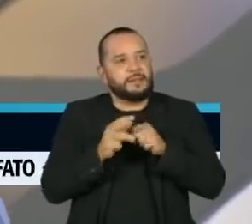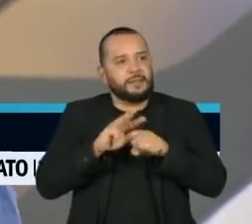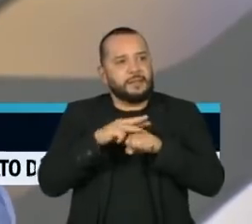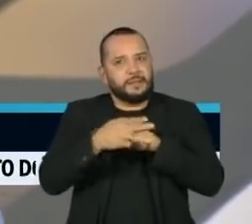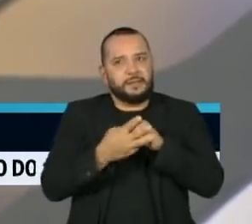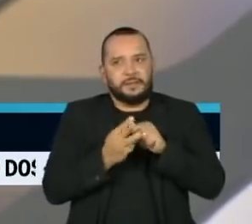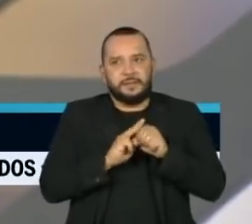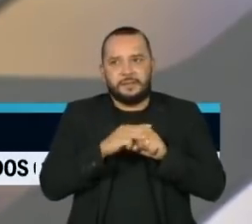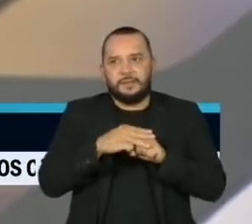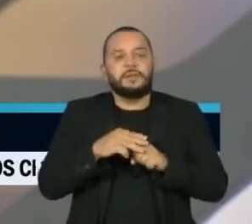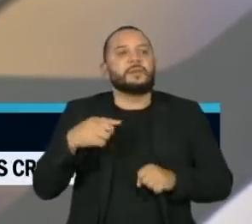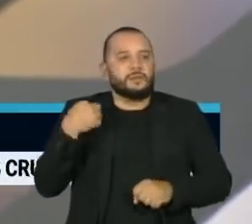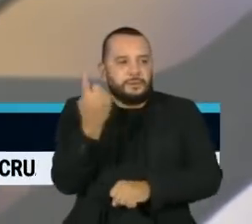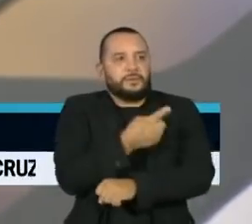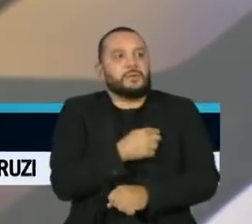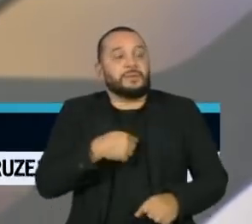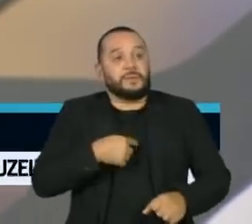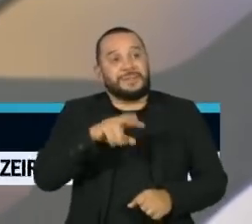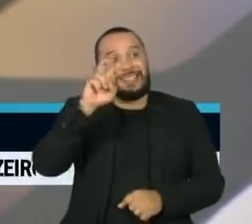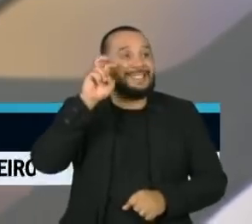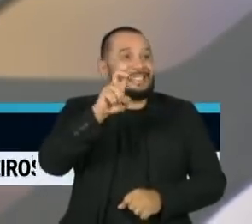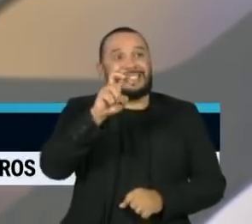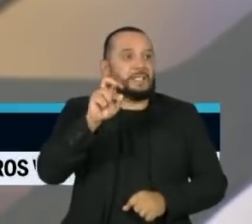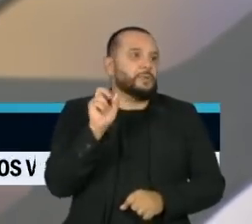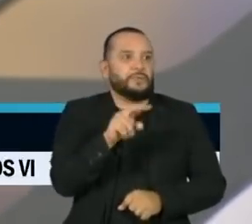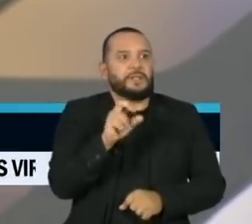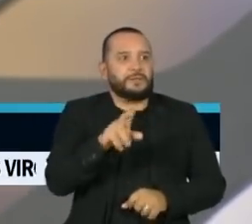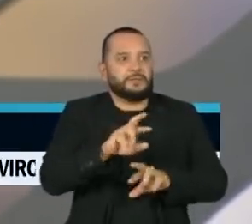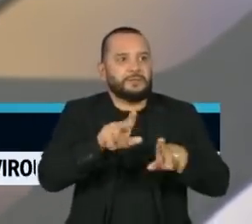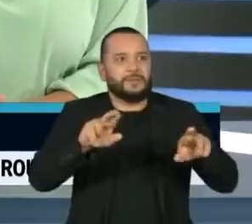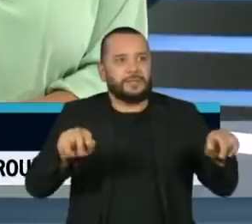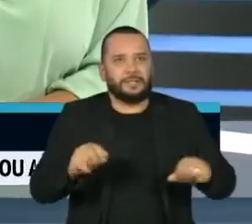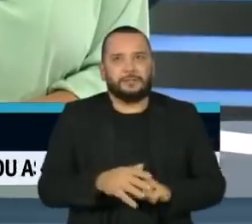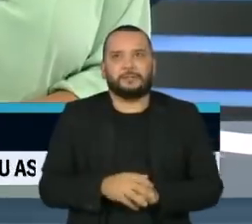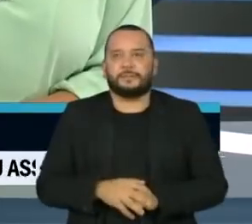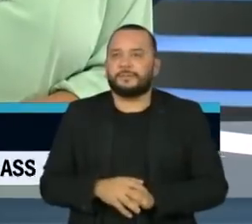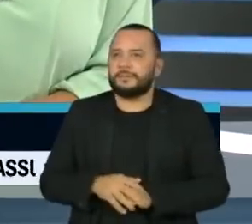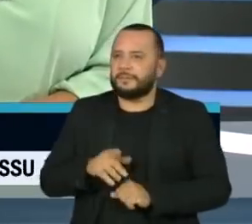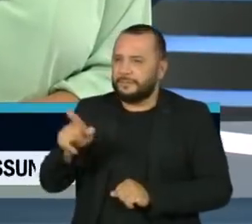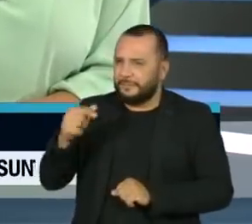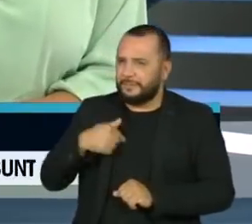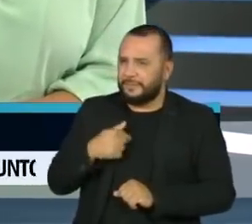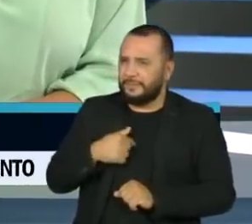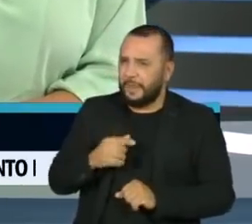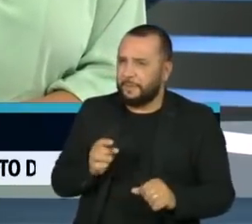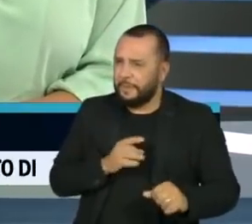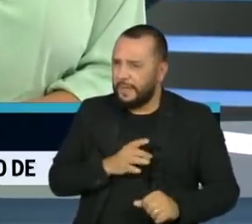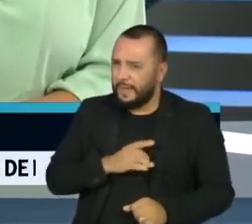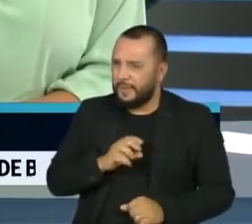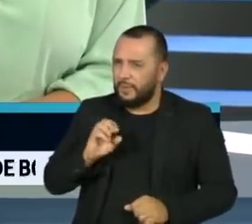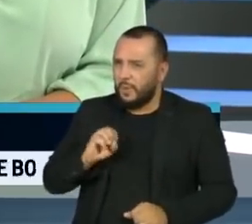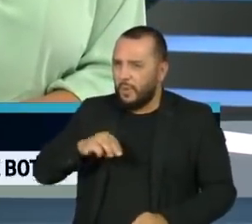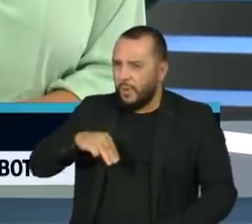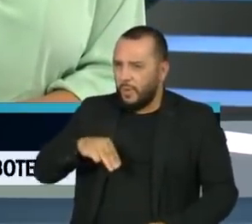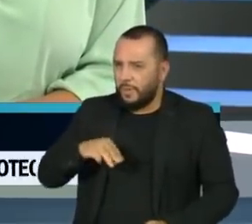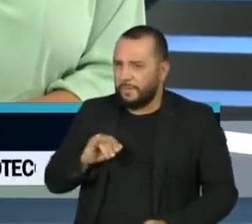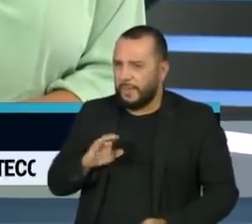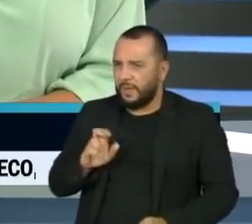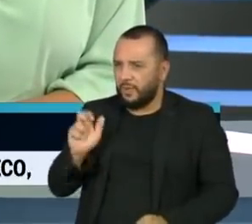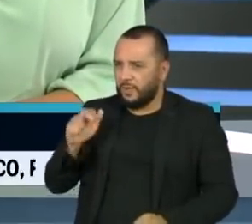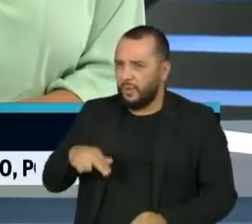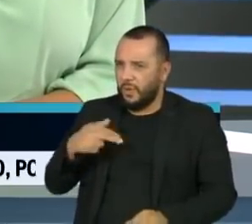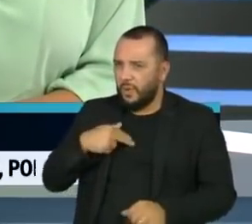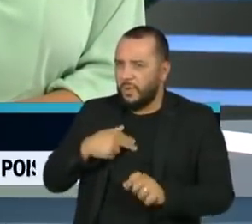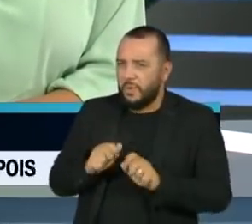ser penta nesse aspecto, e não só bi. O senhor também teme, como seus colegas, que a Omicron possa estar se espalhando